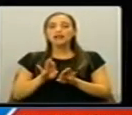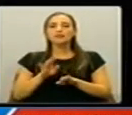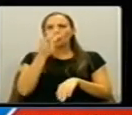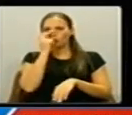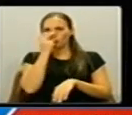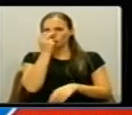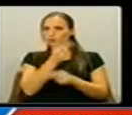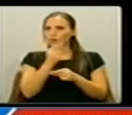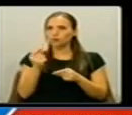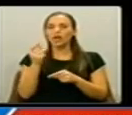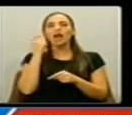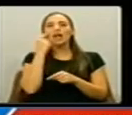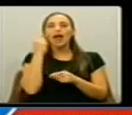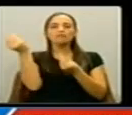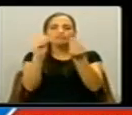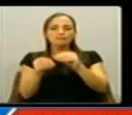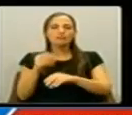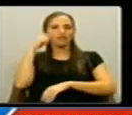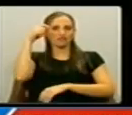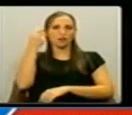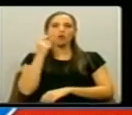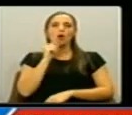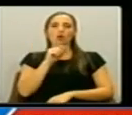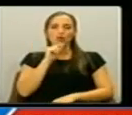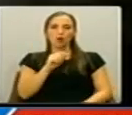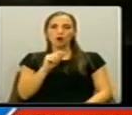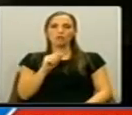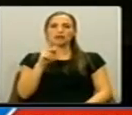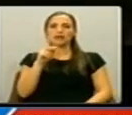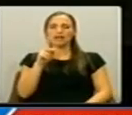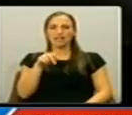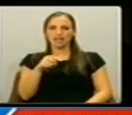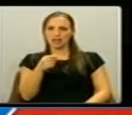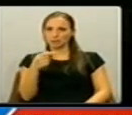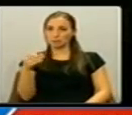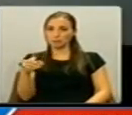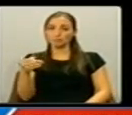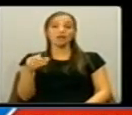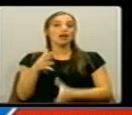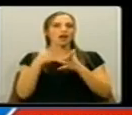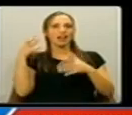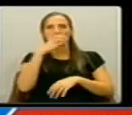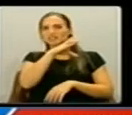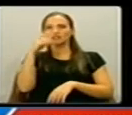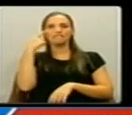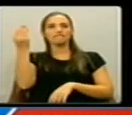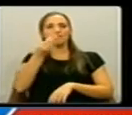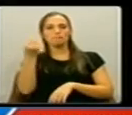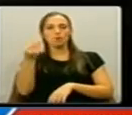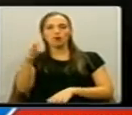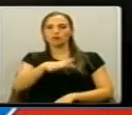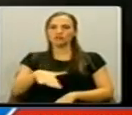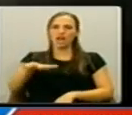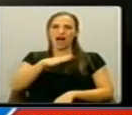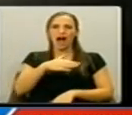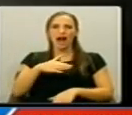que um dos produtores executivos deste filme é um senhor chamado Kip Thorne, que é um dos mais conceituados cientistas que trabalha na área precisamente dos buracos